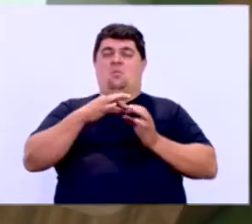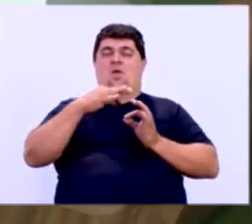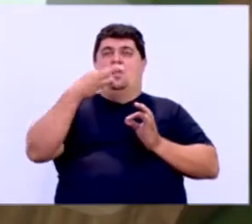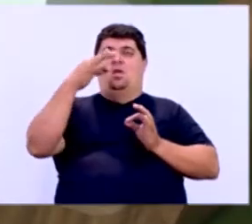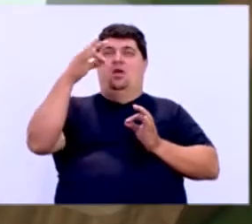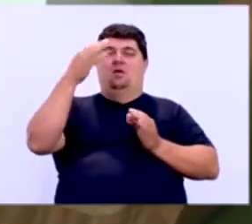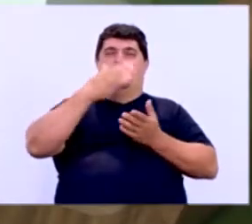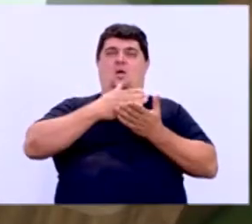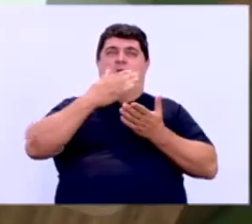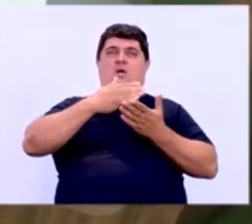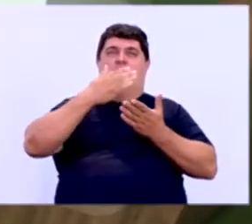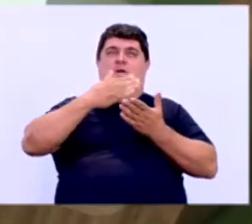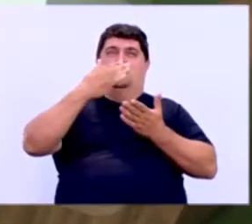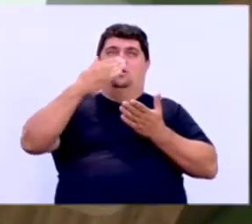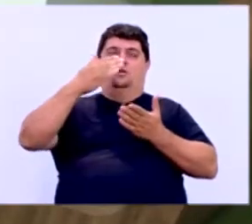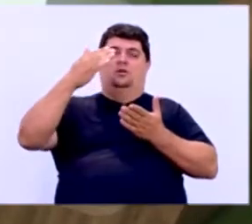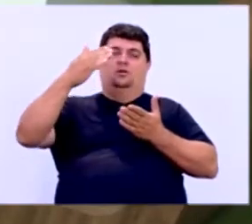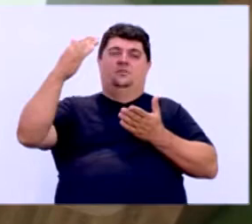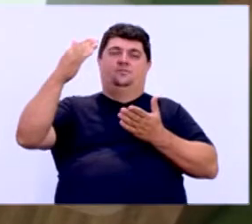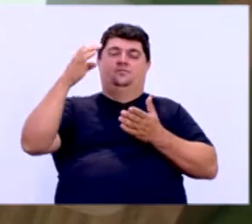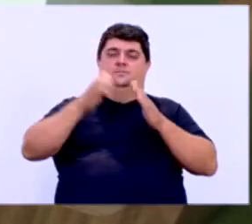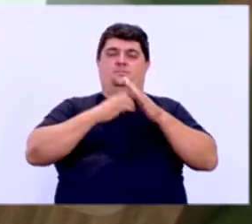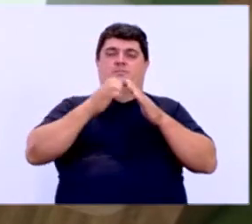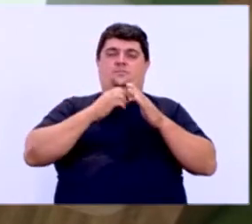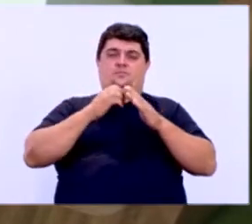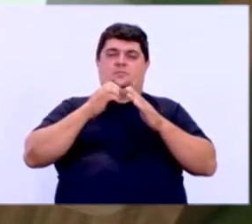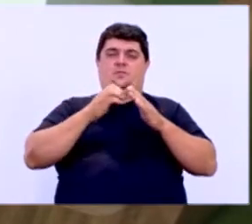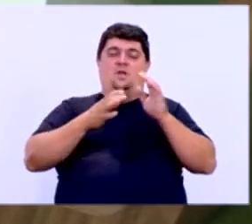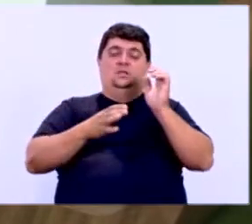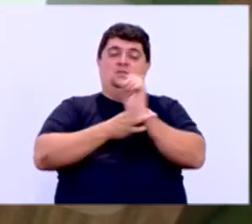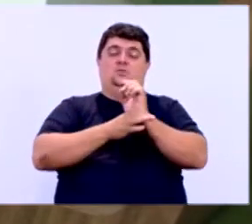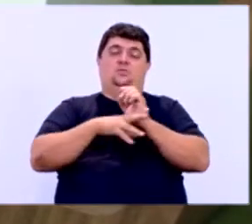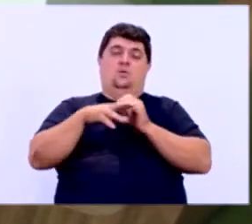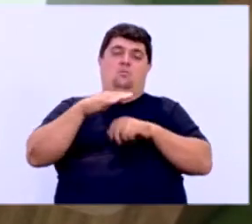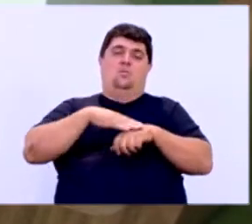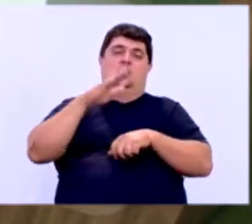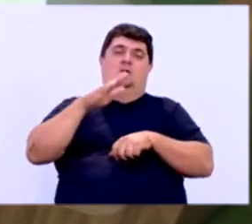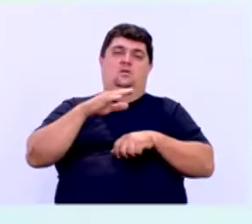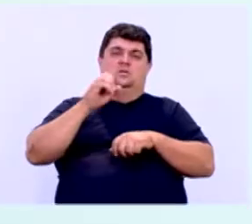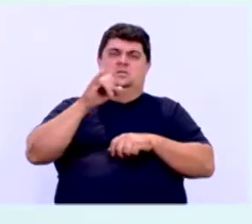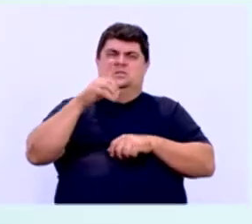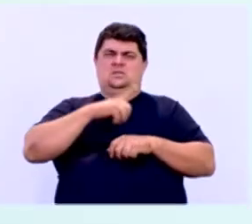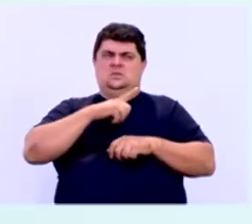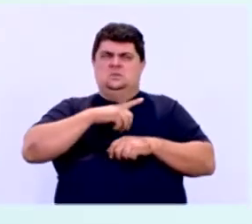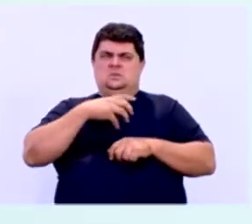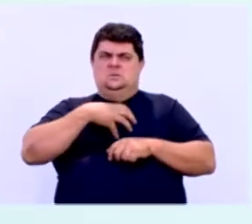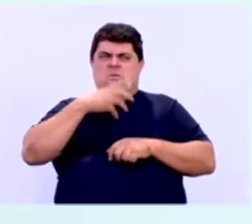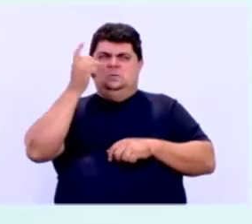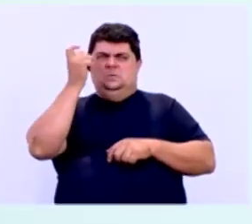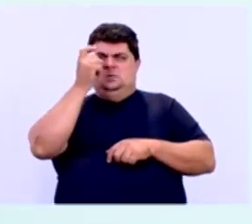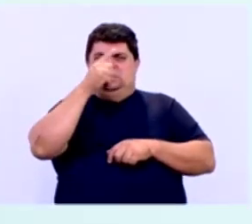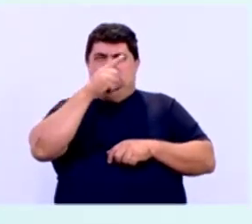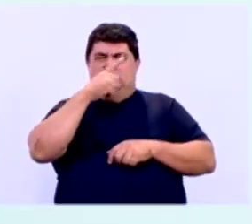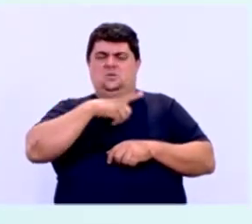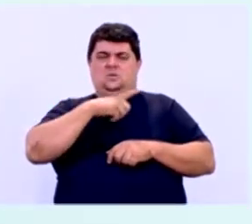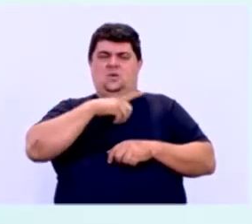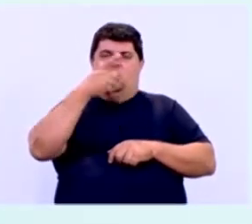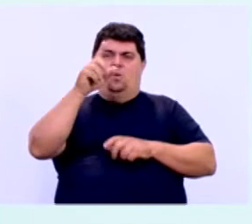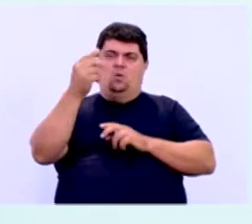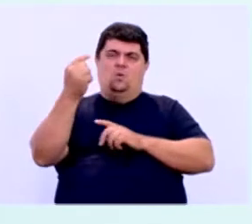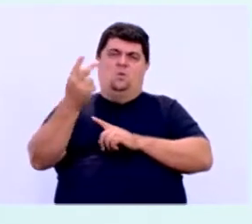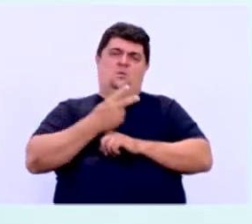E a empresa consegue ter uma liquidez maior até no momento de crise, no momento difícil, para buscar um outro financiamento,